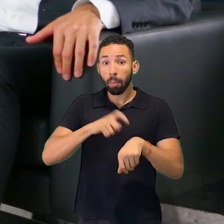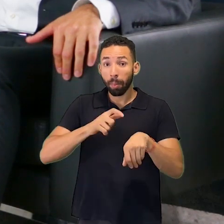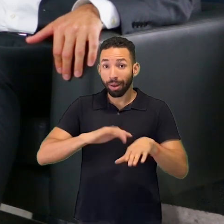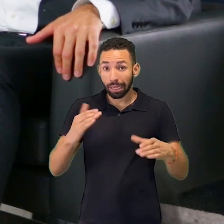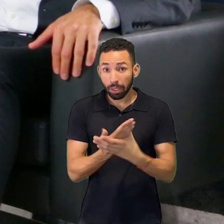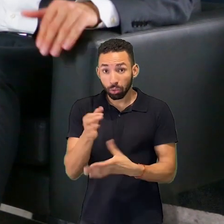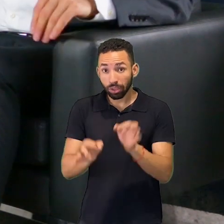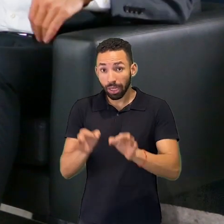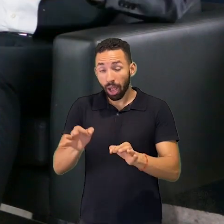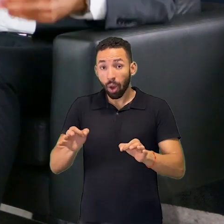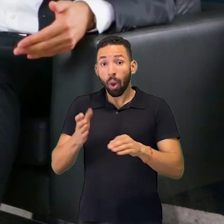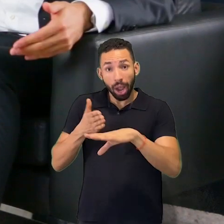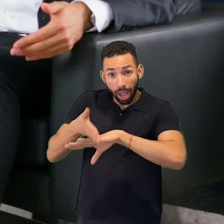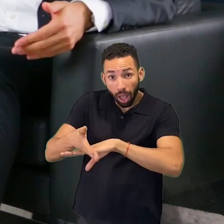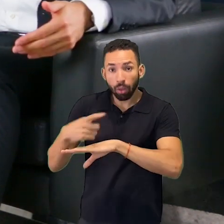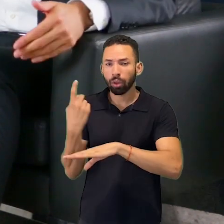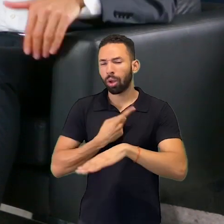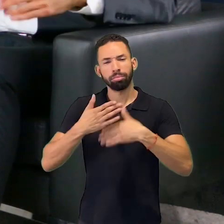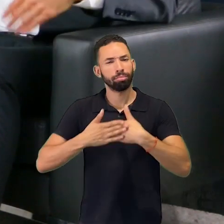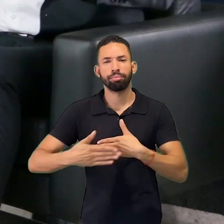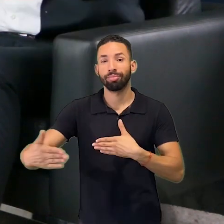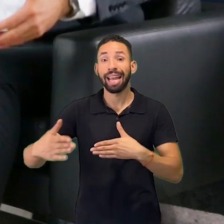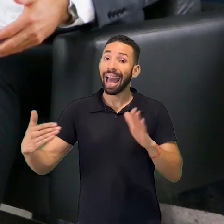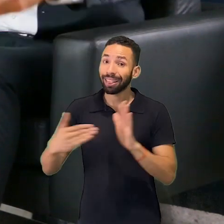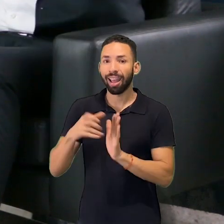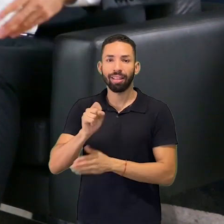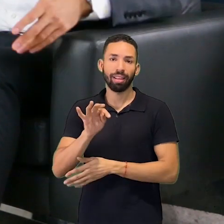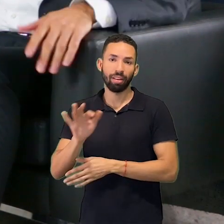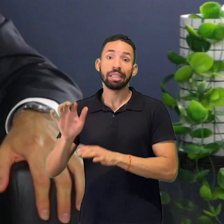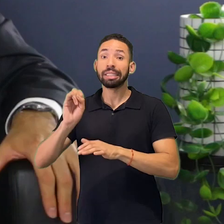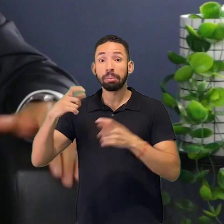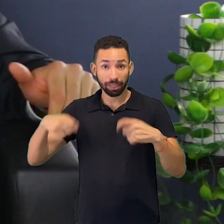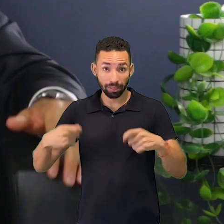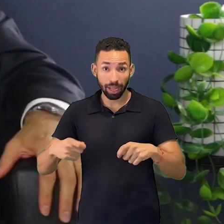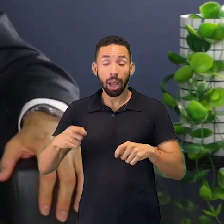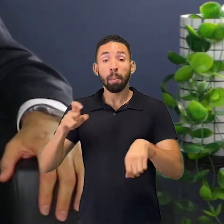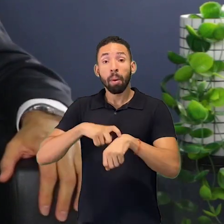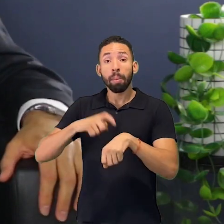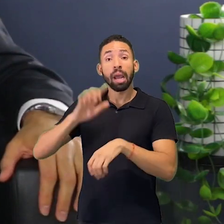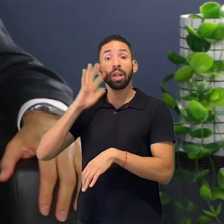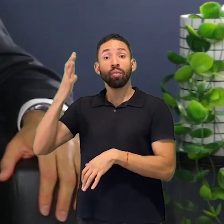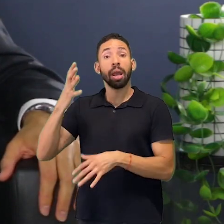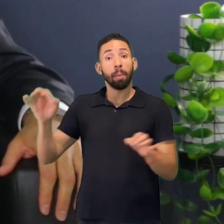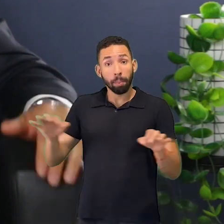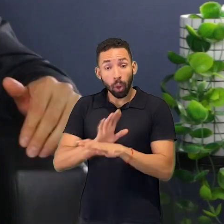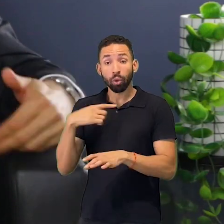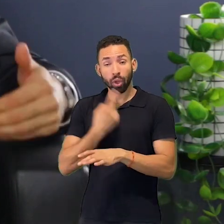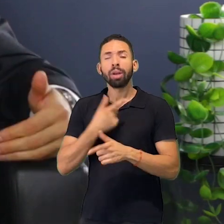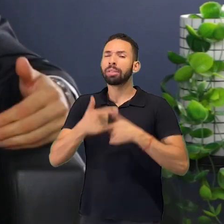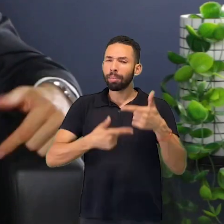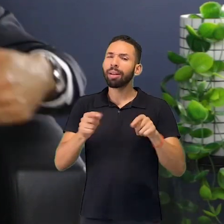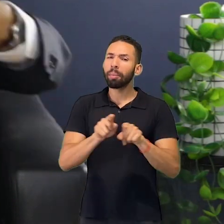com a ação judicial, nós seguimos essa ação até, se necessário for, o STF. E também, depois que tem a decisão favorável, nós